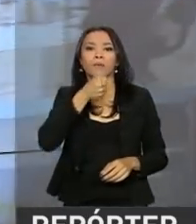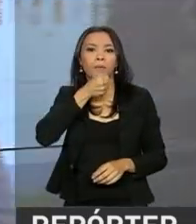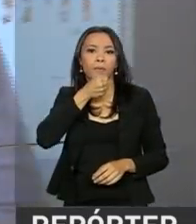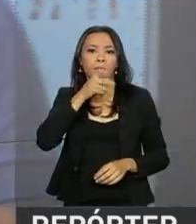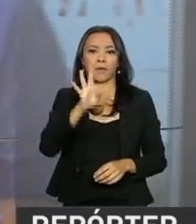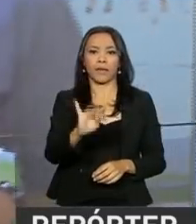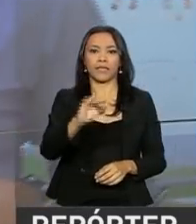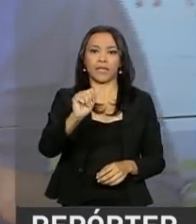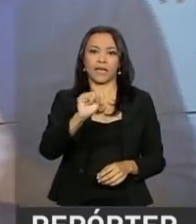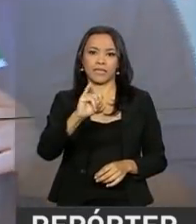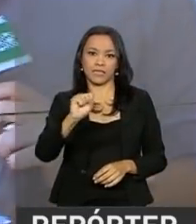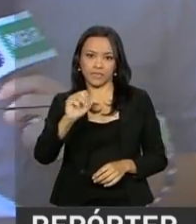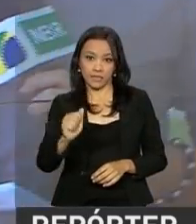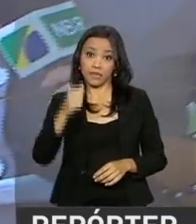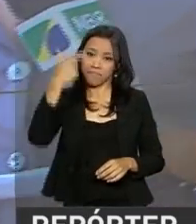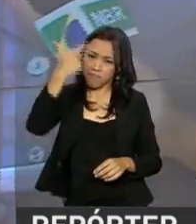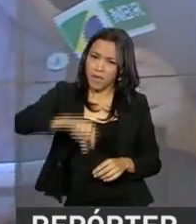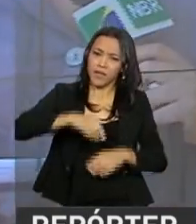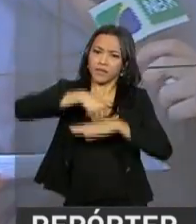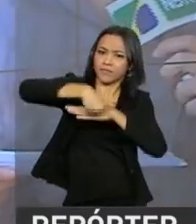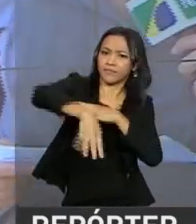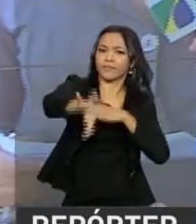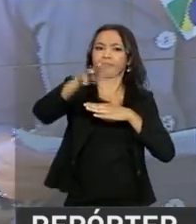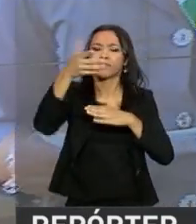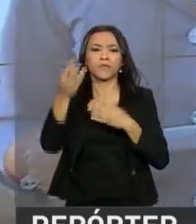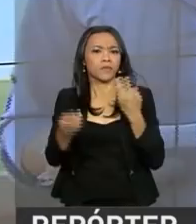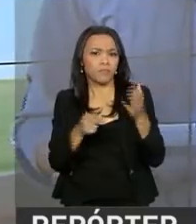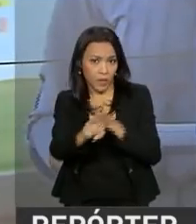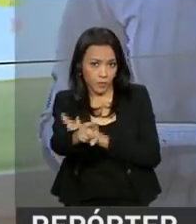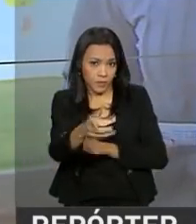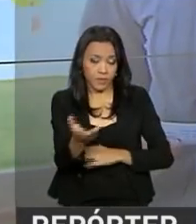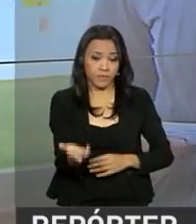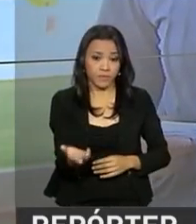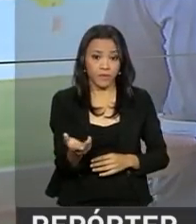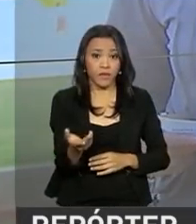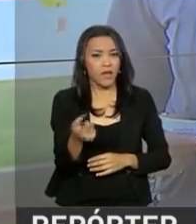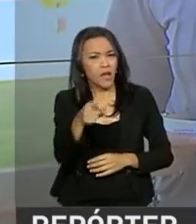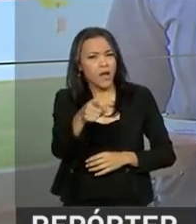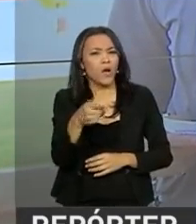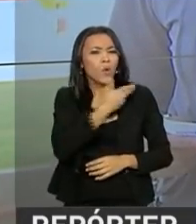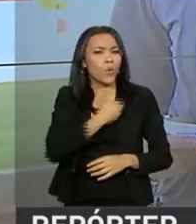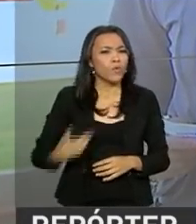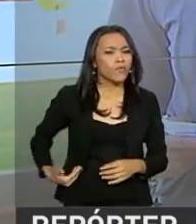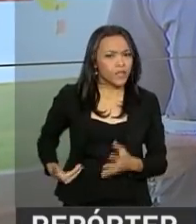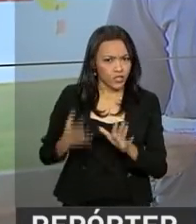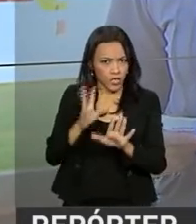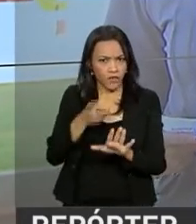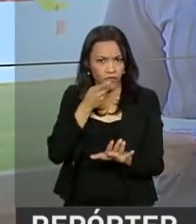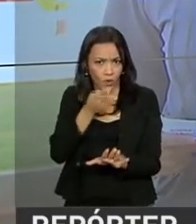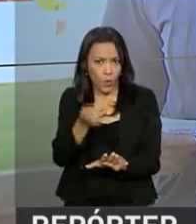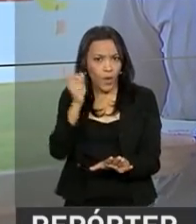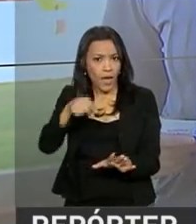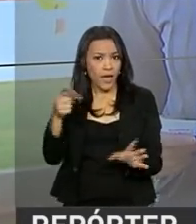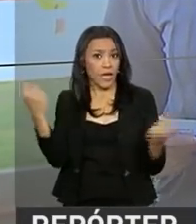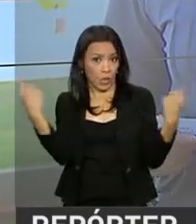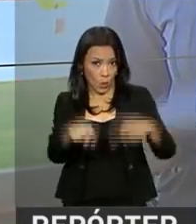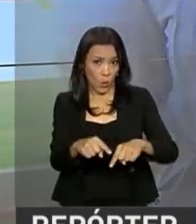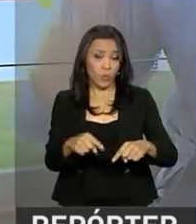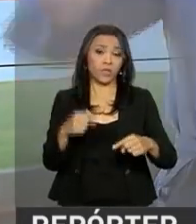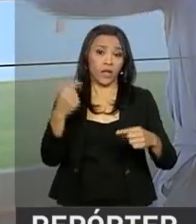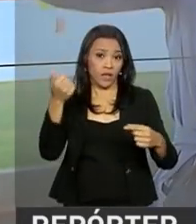Palácio do Planalto e tem mais informações para a gente. Thaisa, a prioridade do governo, como disse o presidente, é combater o desemprego,